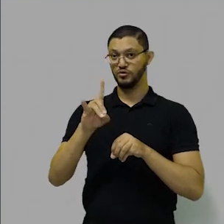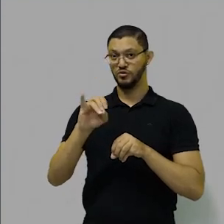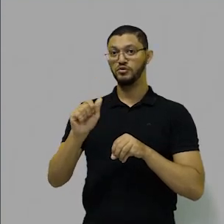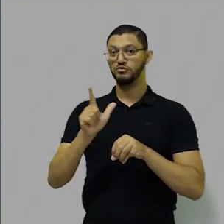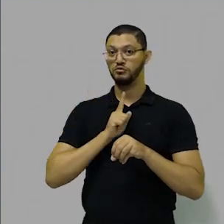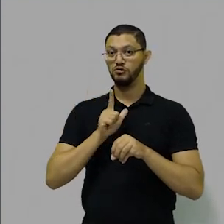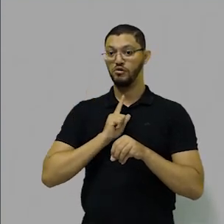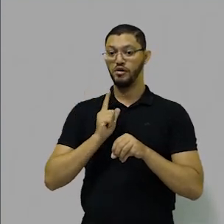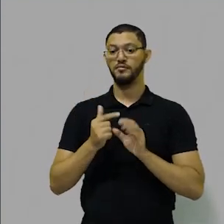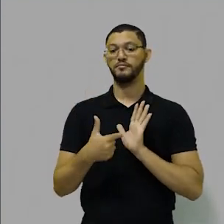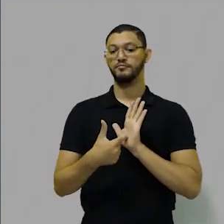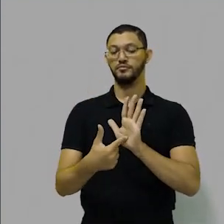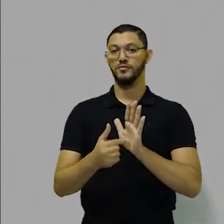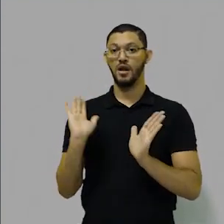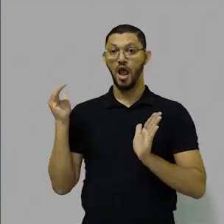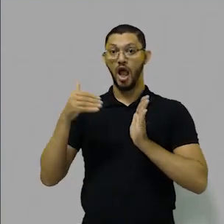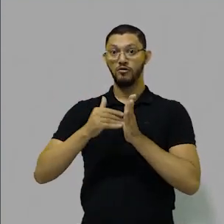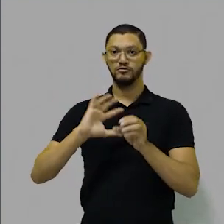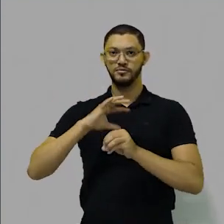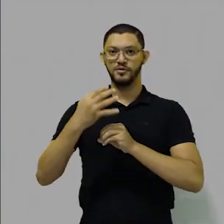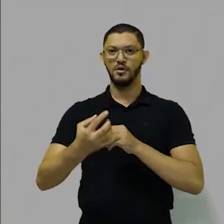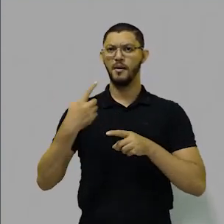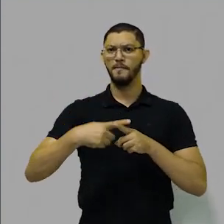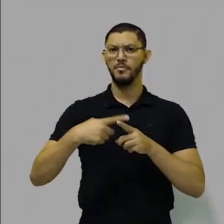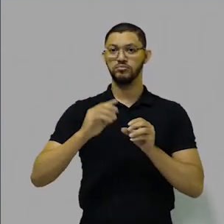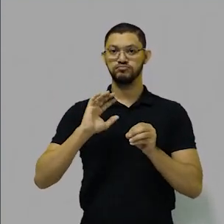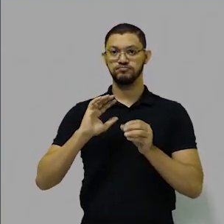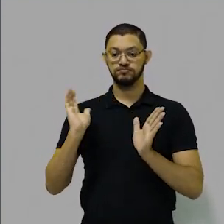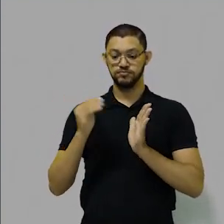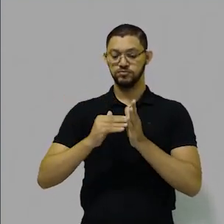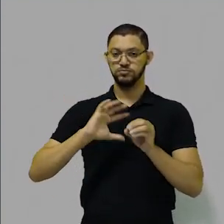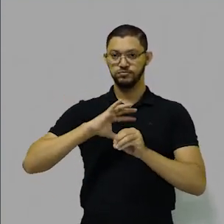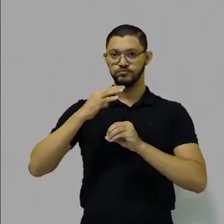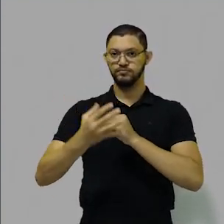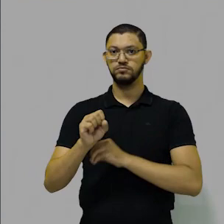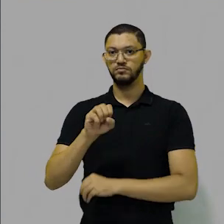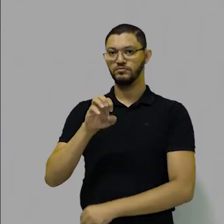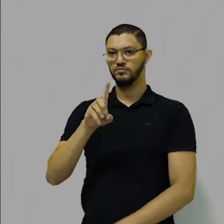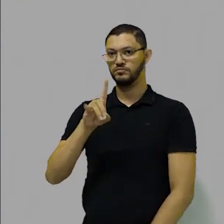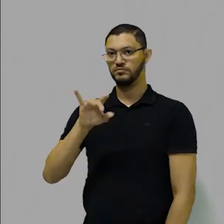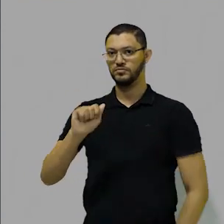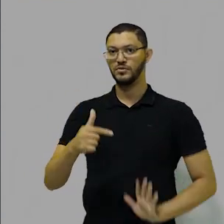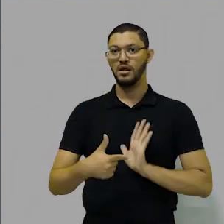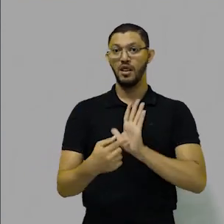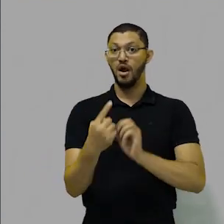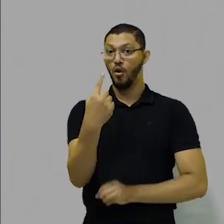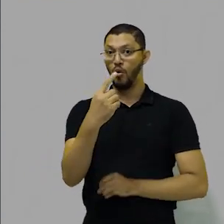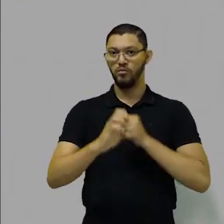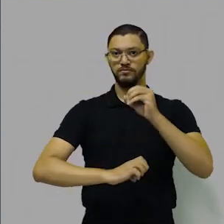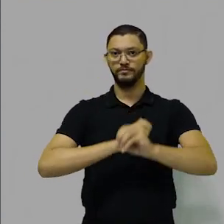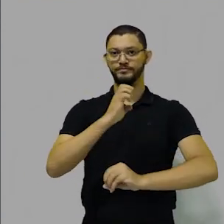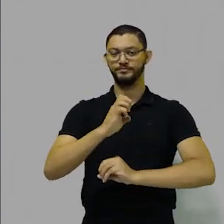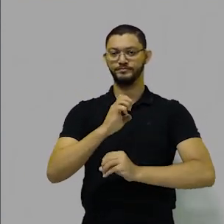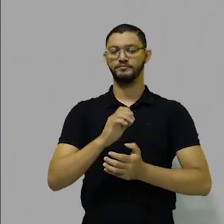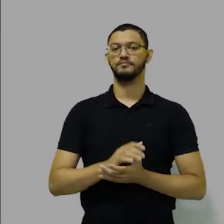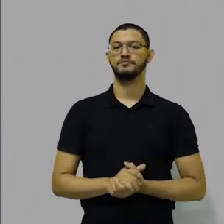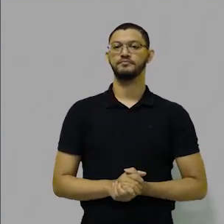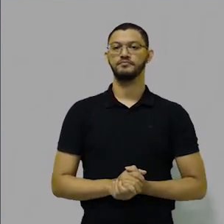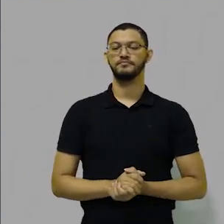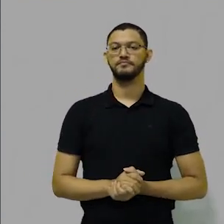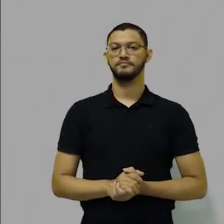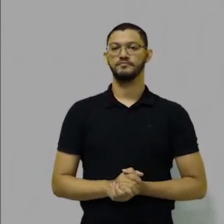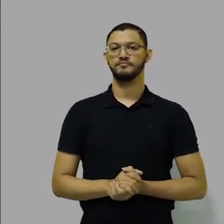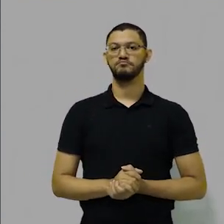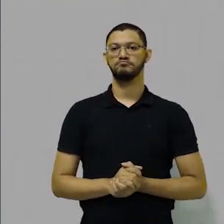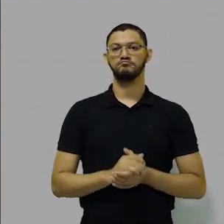e destacamos a última camada, porque na última camada o sódio apresenta um elétron. Ele